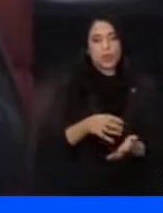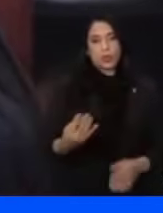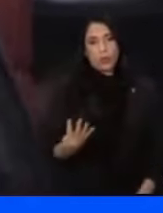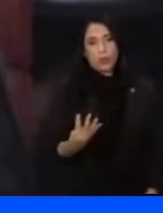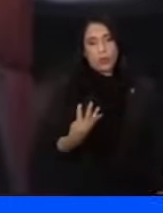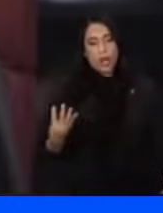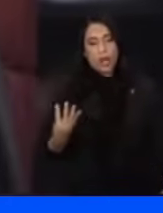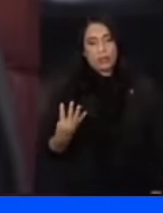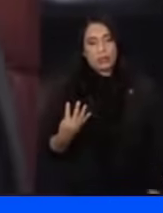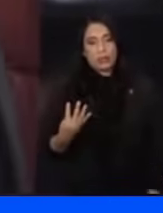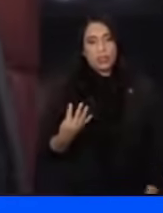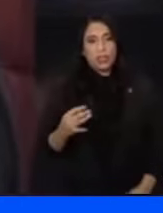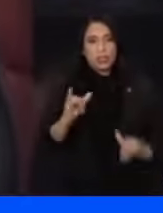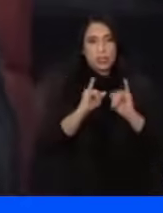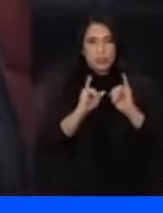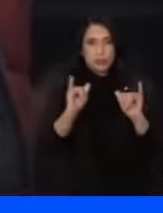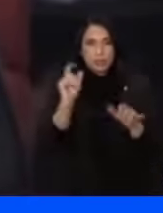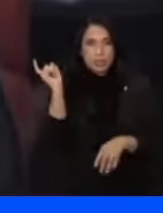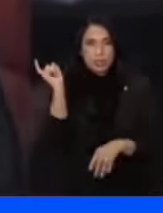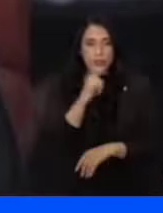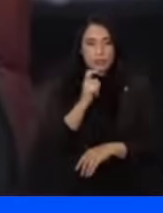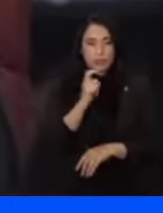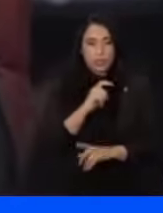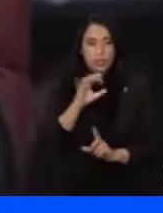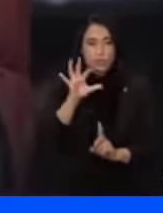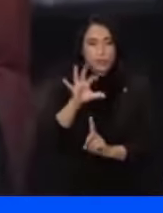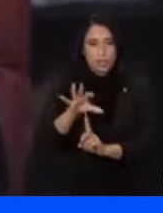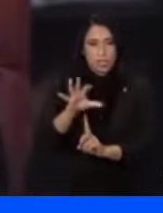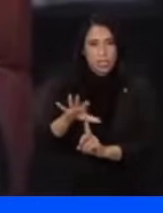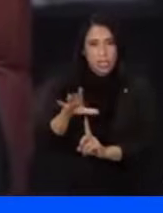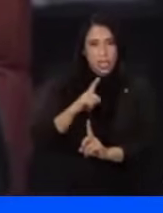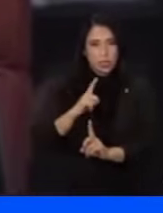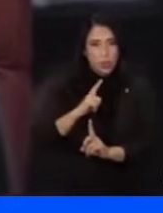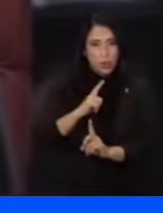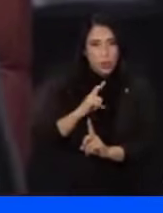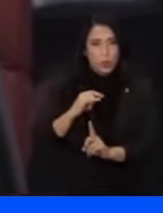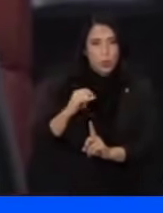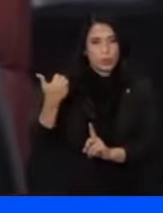4 da desinformação, por aquele influenciador argentino, no dia